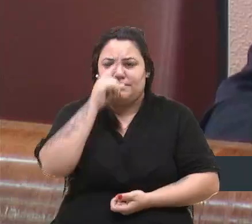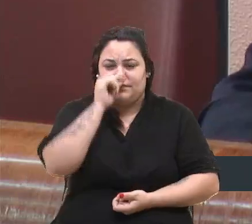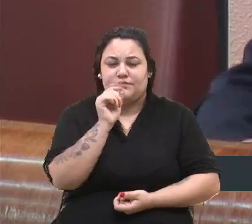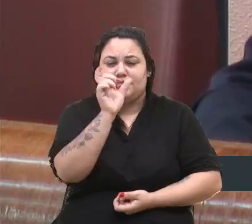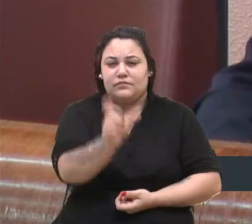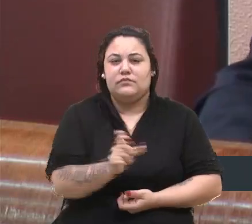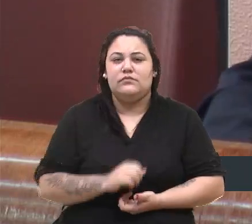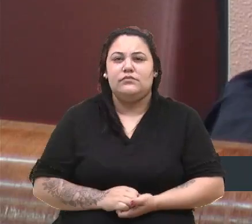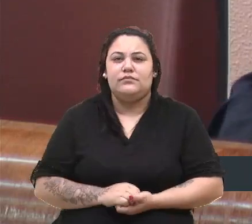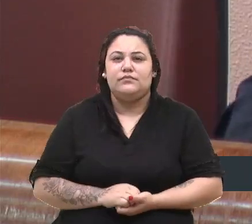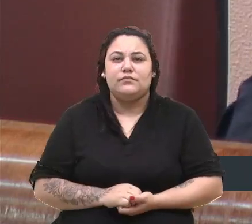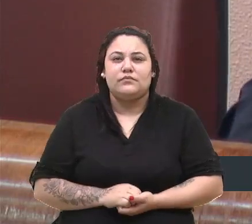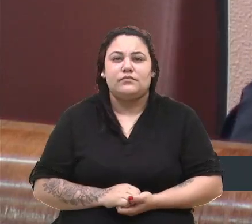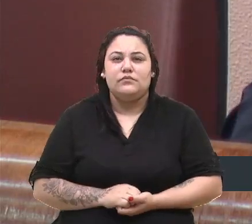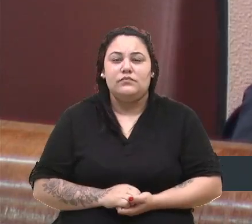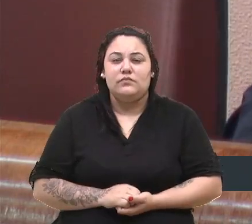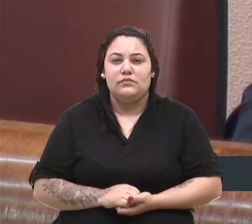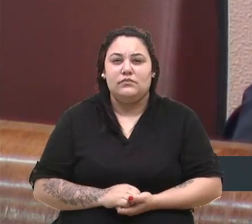Essa palavra, presidente.